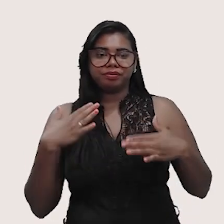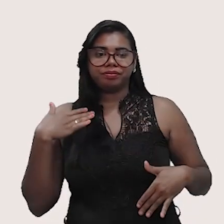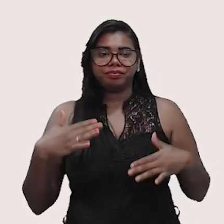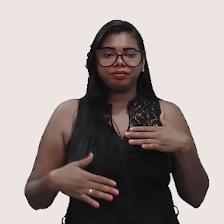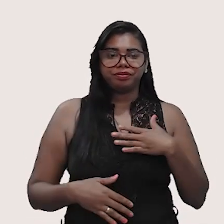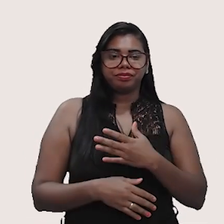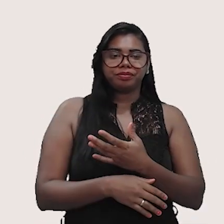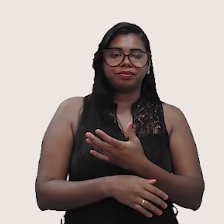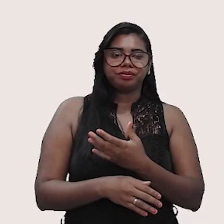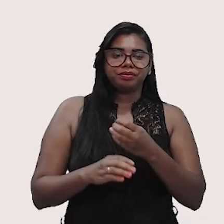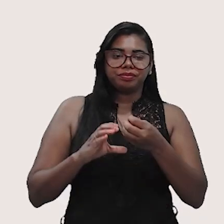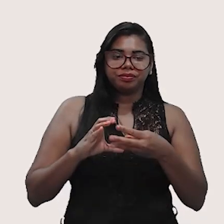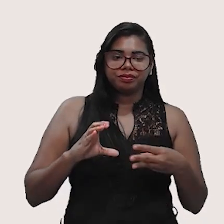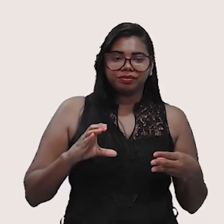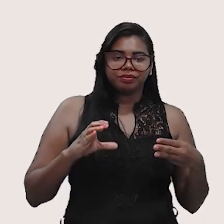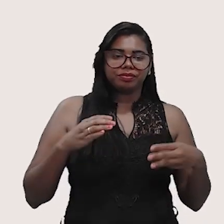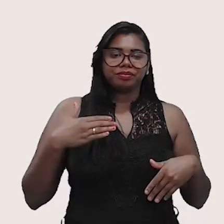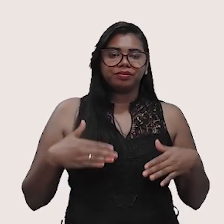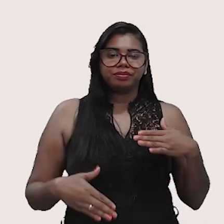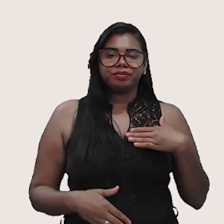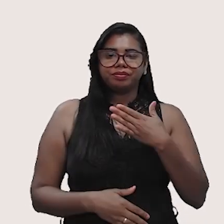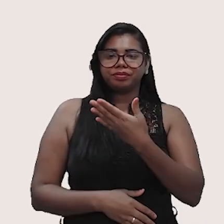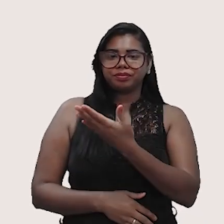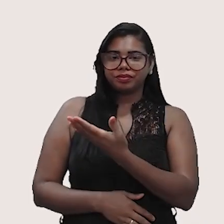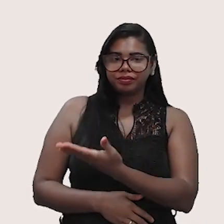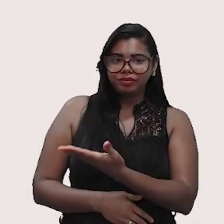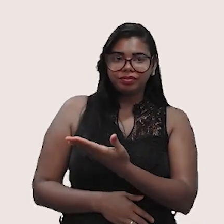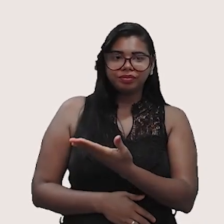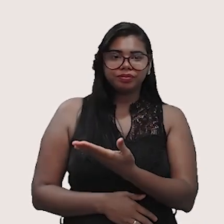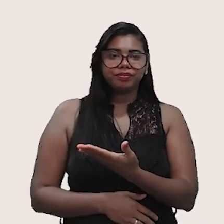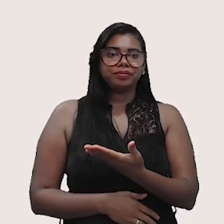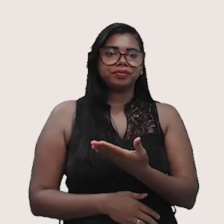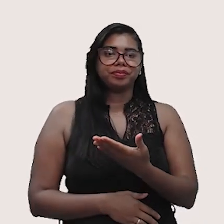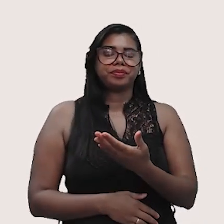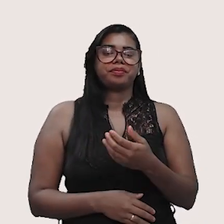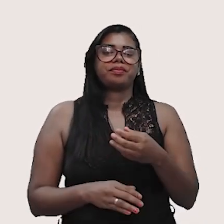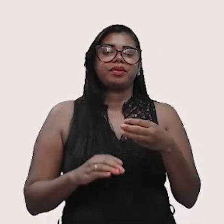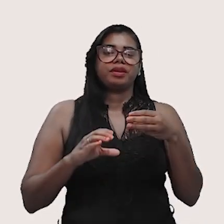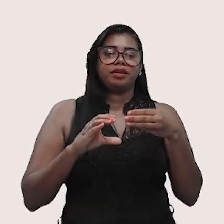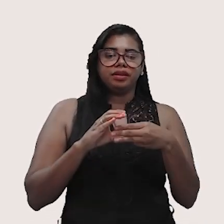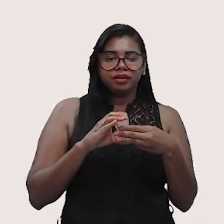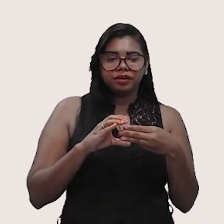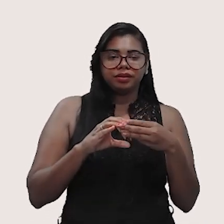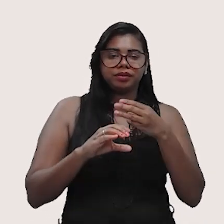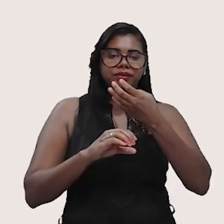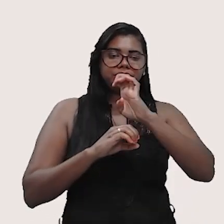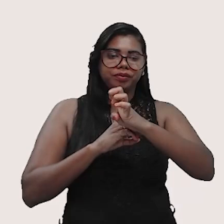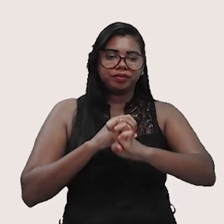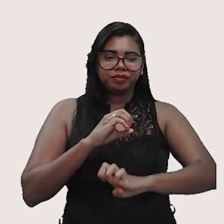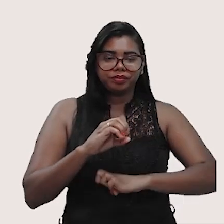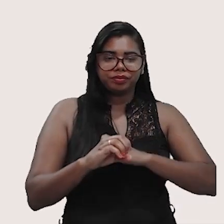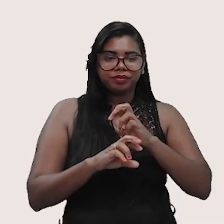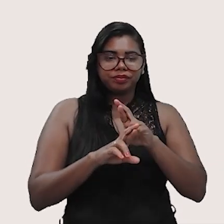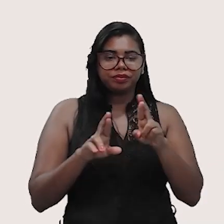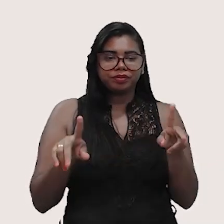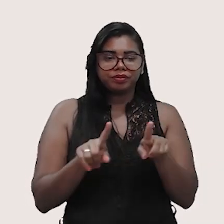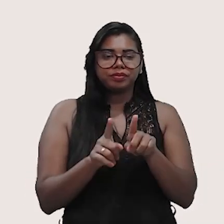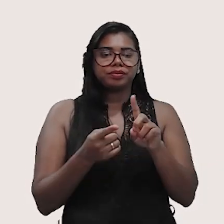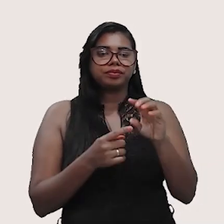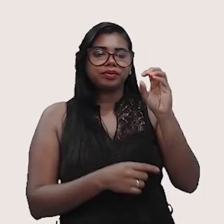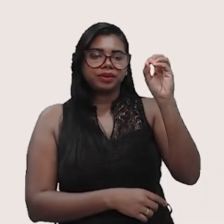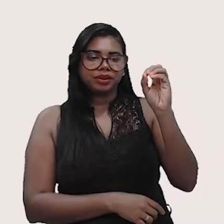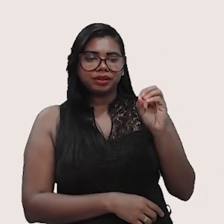de eletrócitos. Cada eletrócito pode gerar uma diferença de potencial de cerca de 0,14